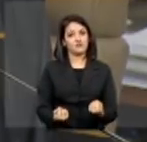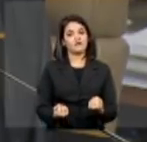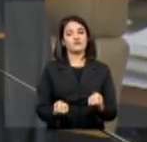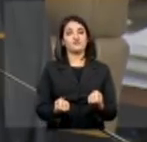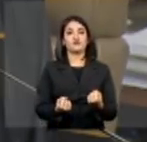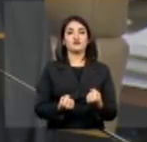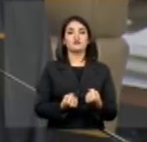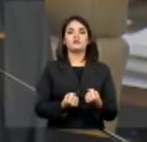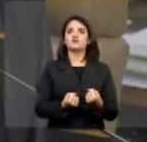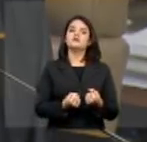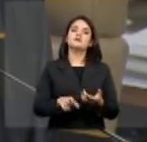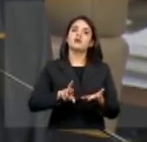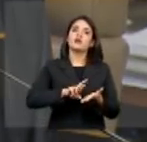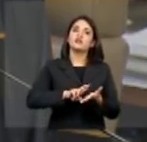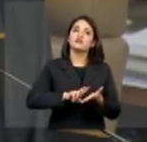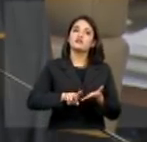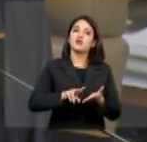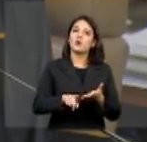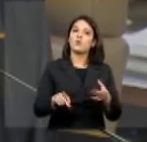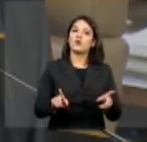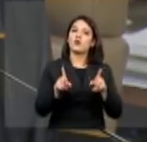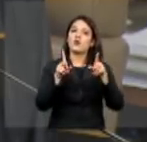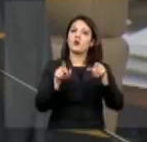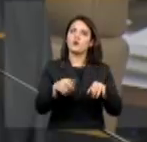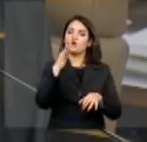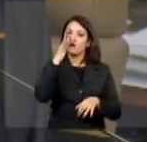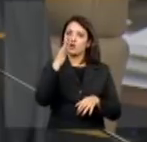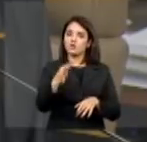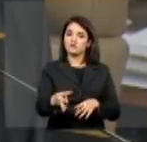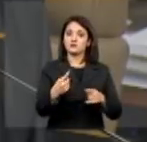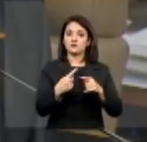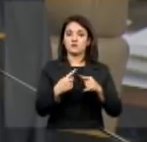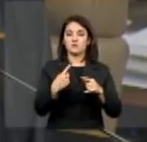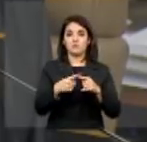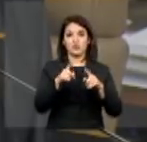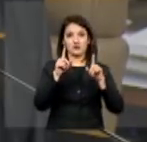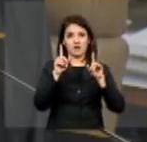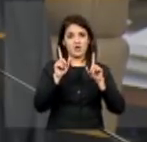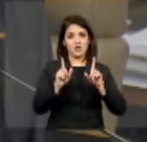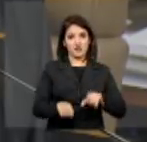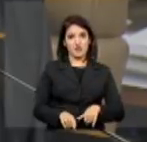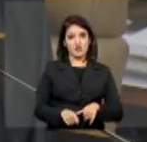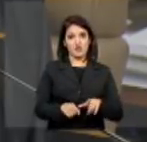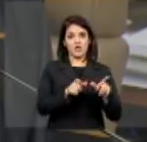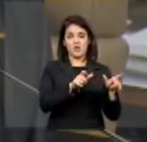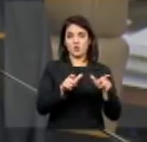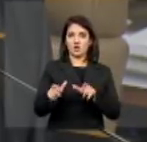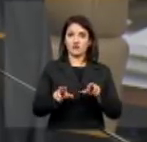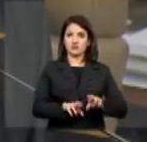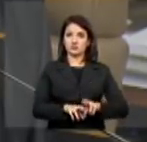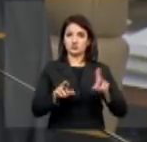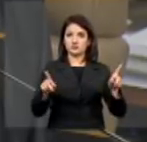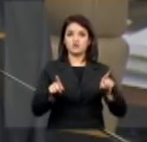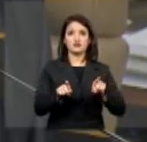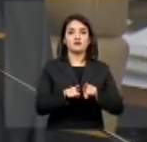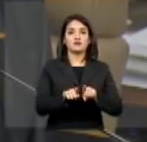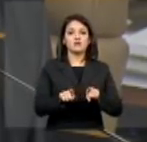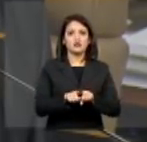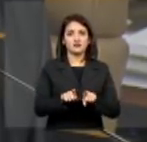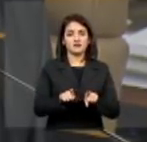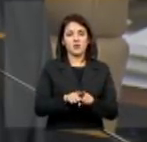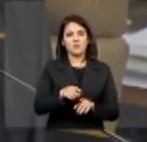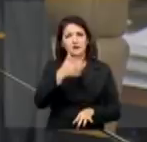equivale a acusação sendo posições pessoais distintos não cabe por outro lado ao julgador